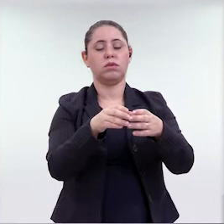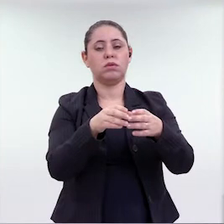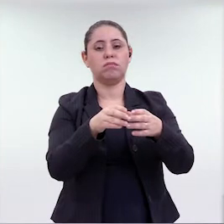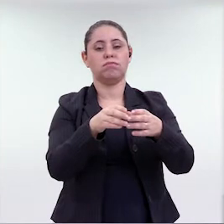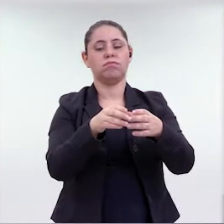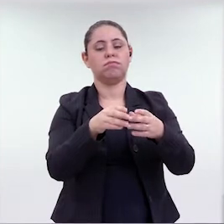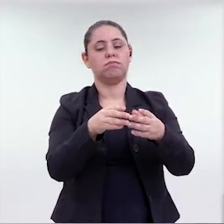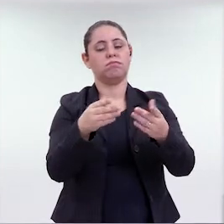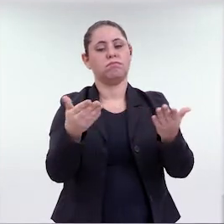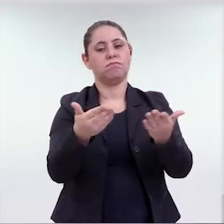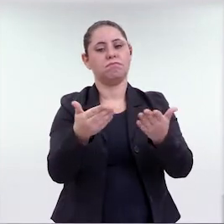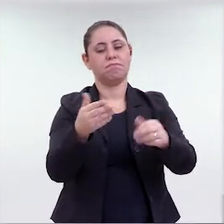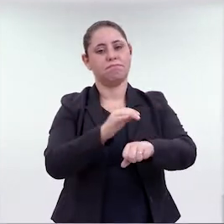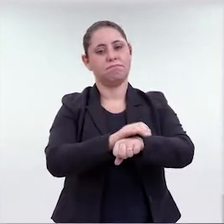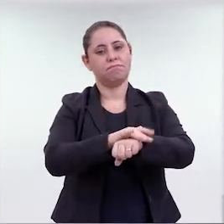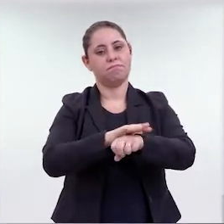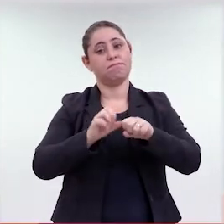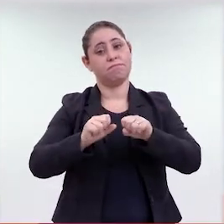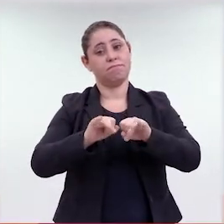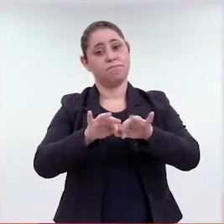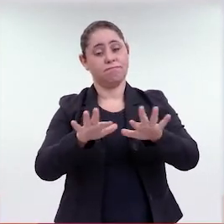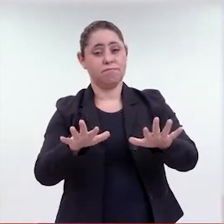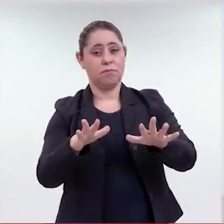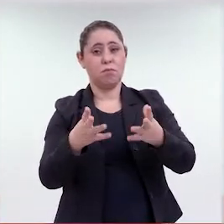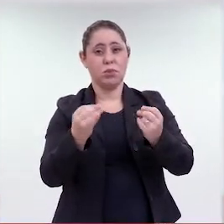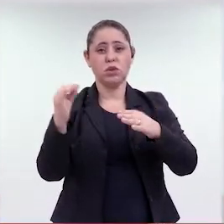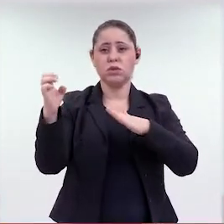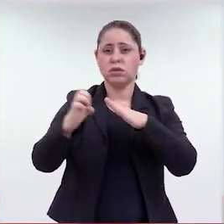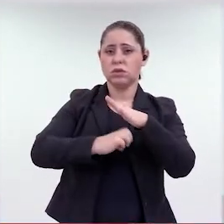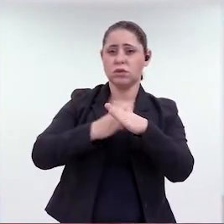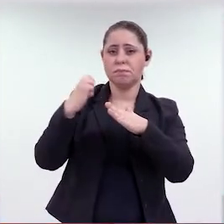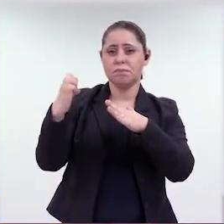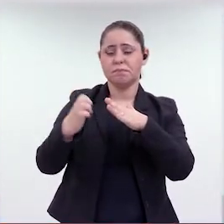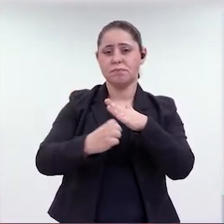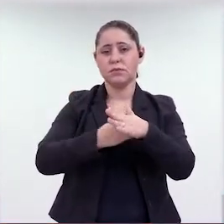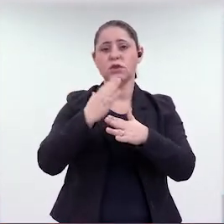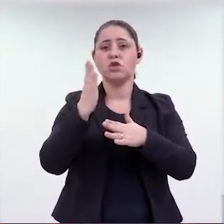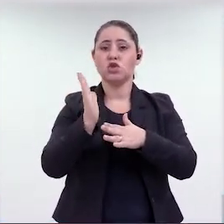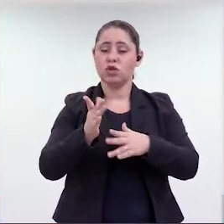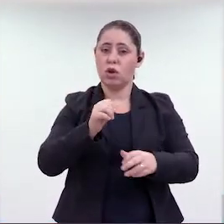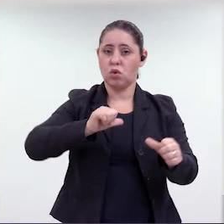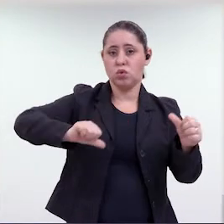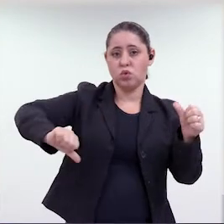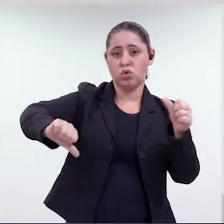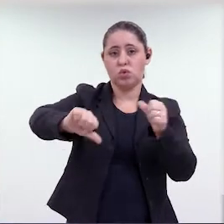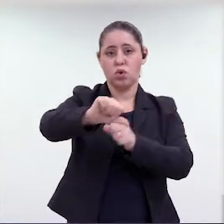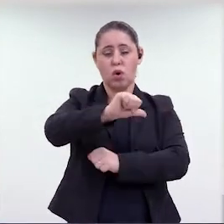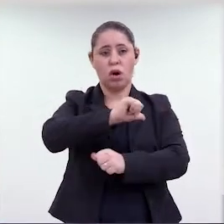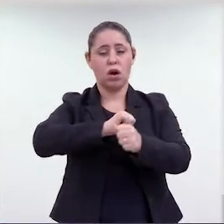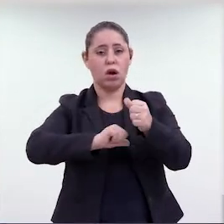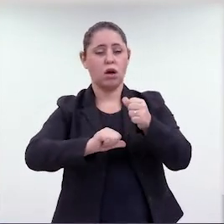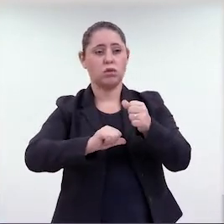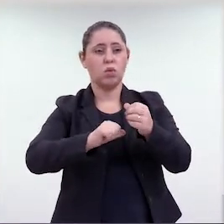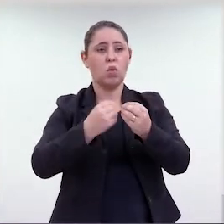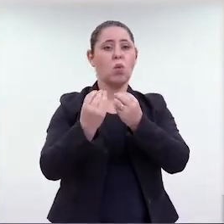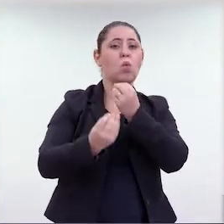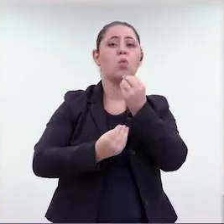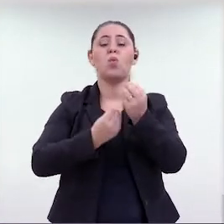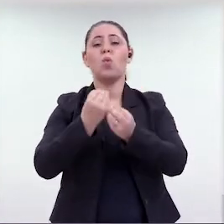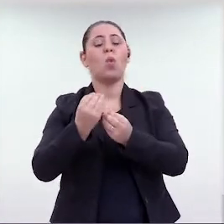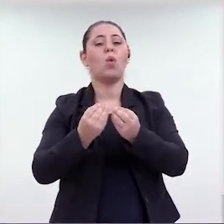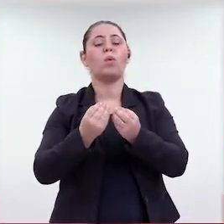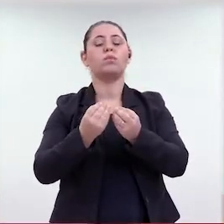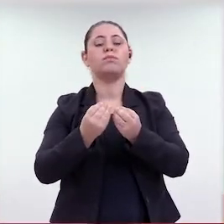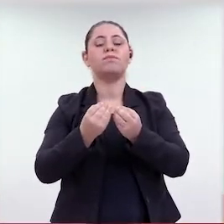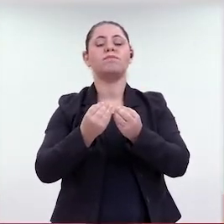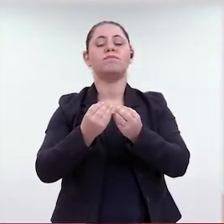A gente vê que muitas empresas já trocaram as suas metodologias de trabalho. É